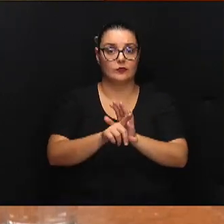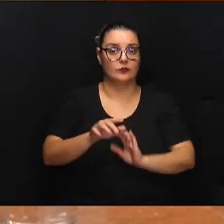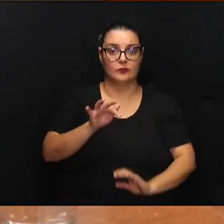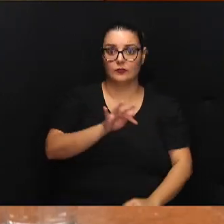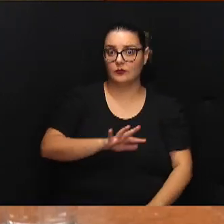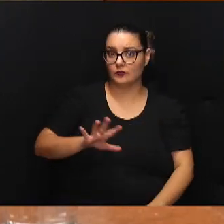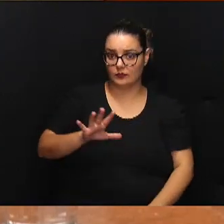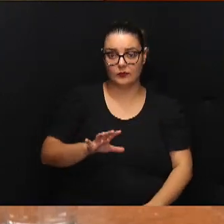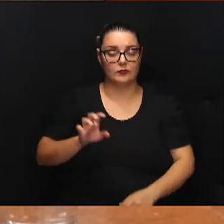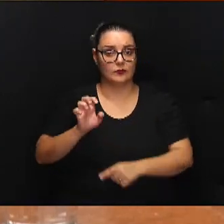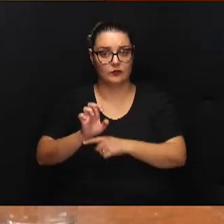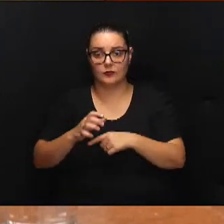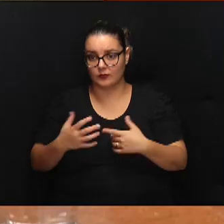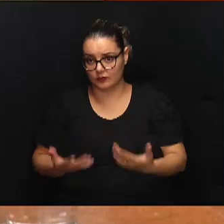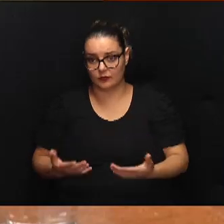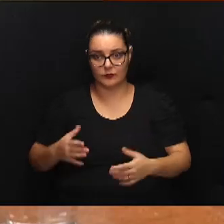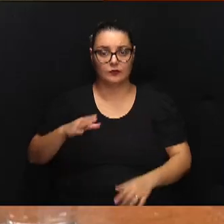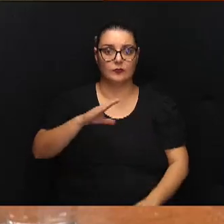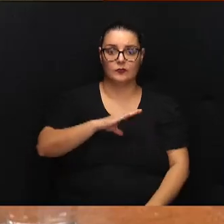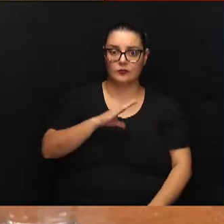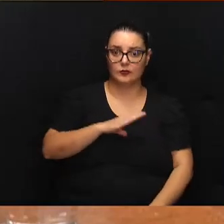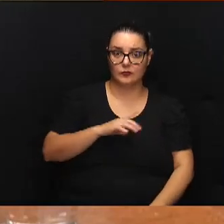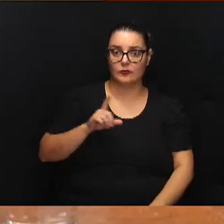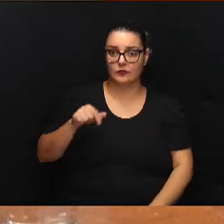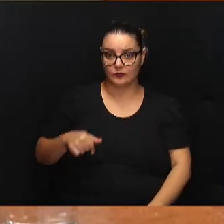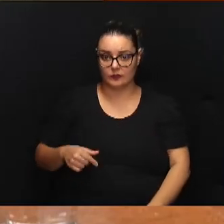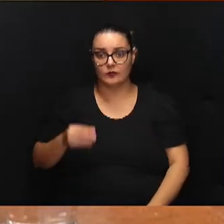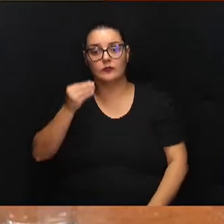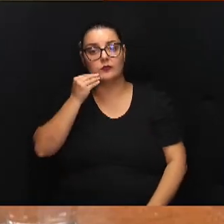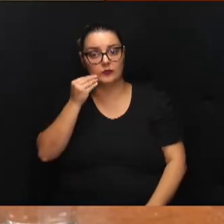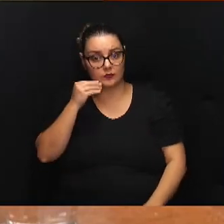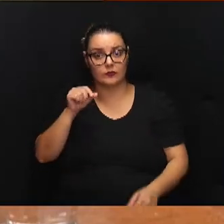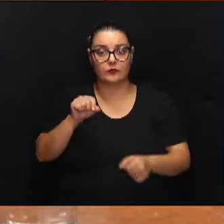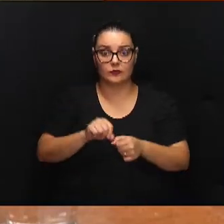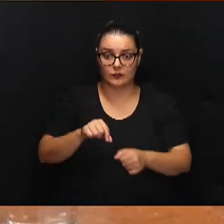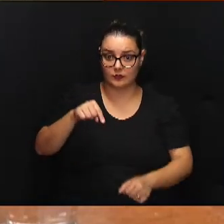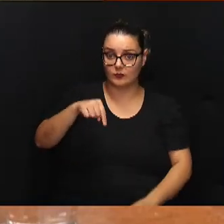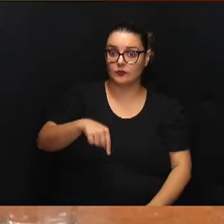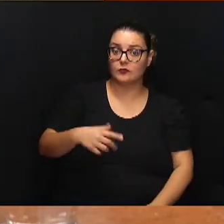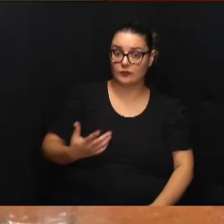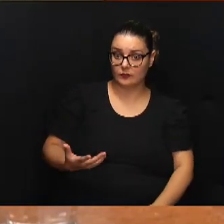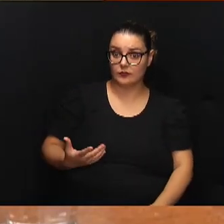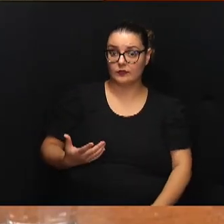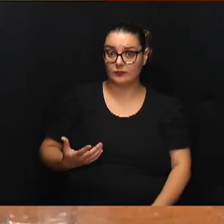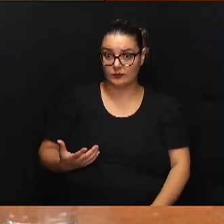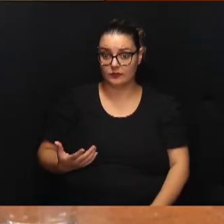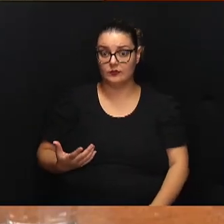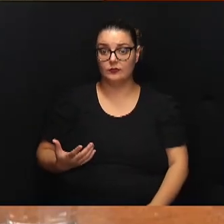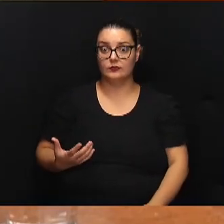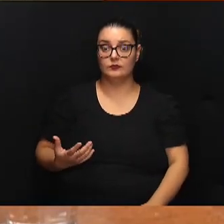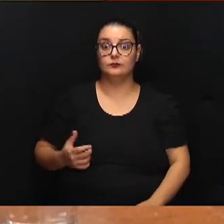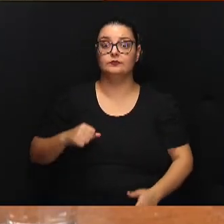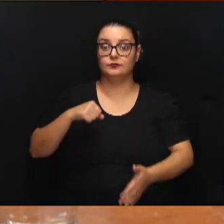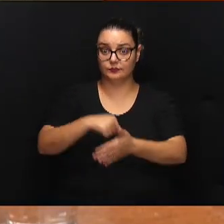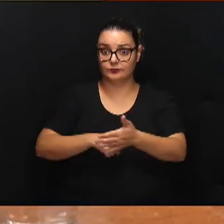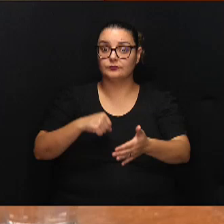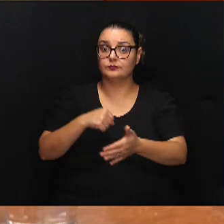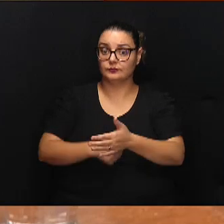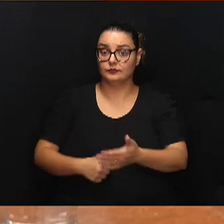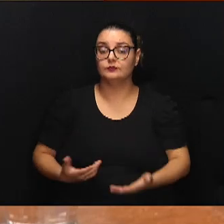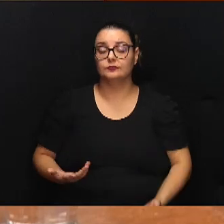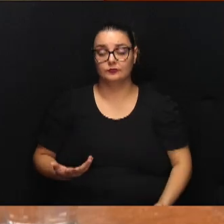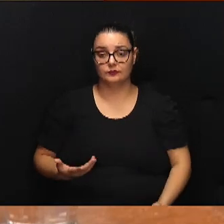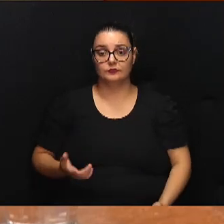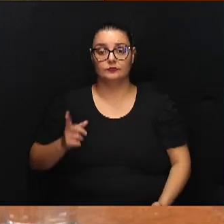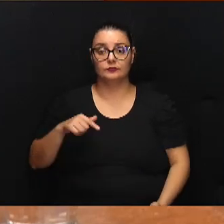federais, estaduais, municipais, que é o que a gente vai tentar fazer aqui de uma forma, com muita luta, é